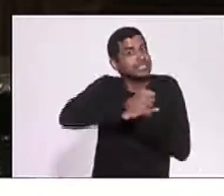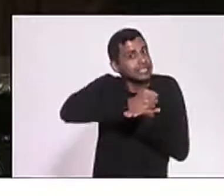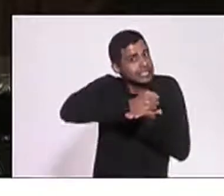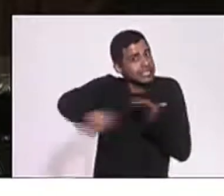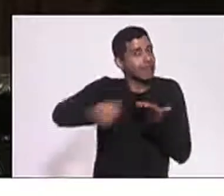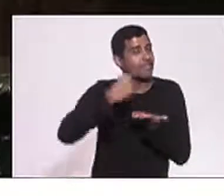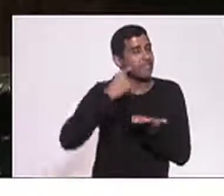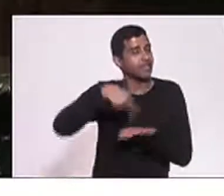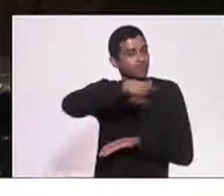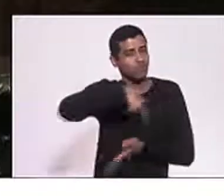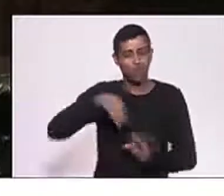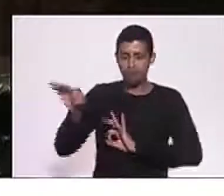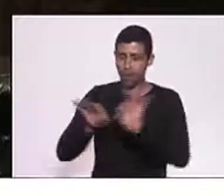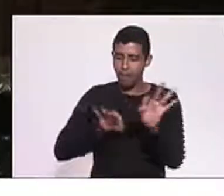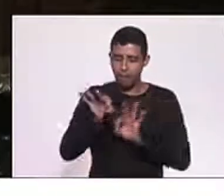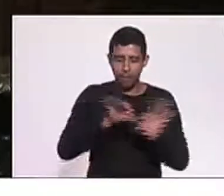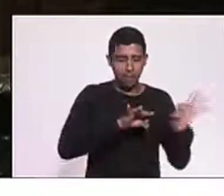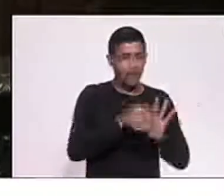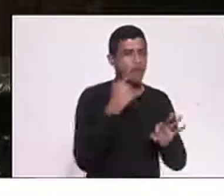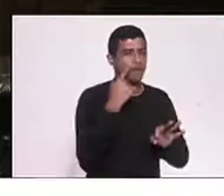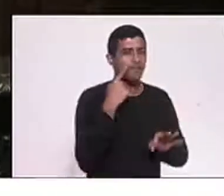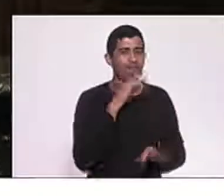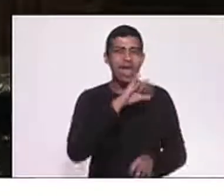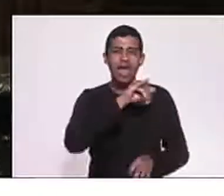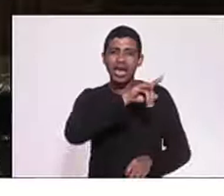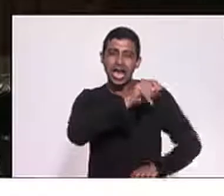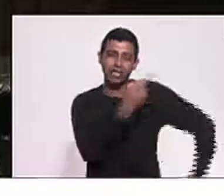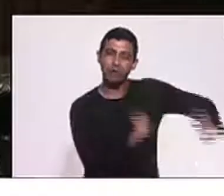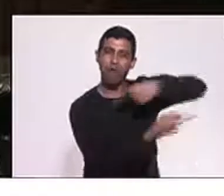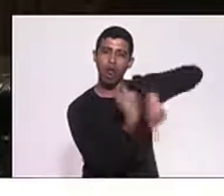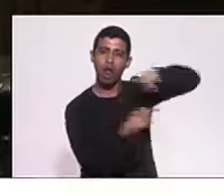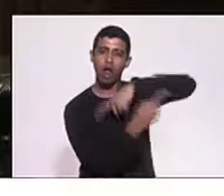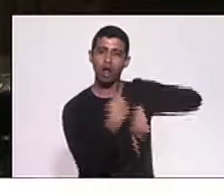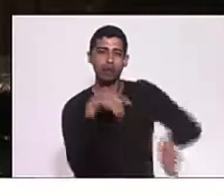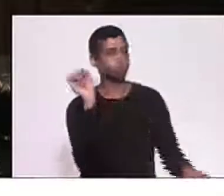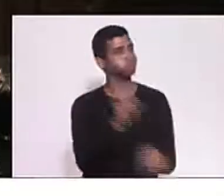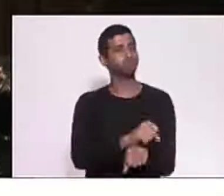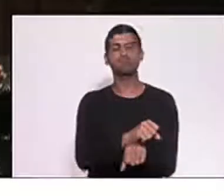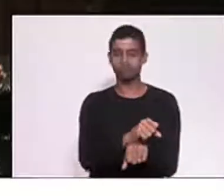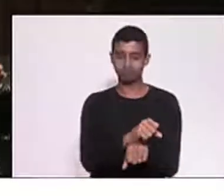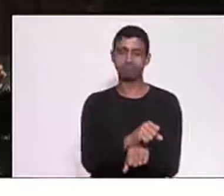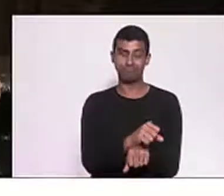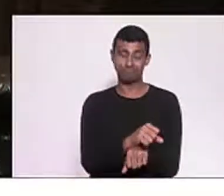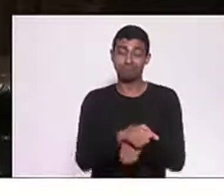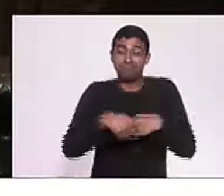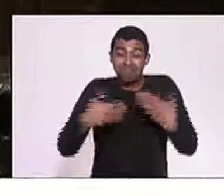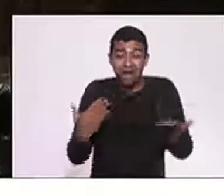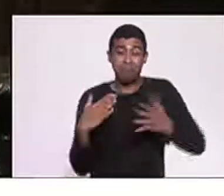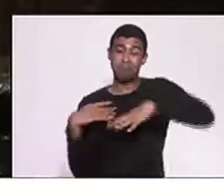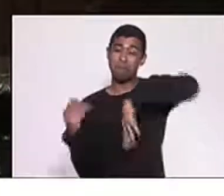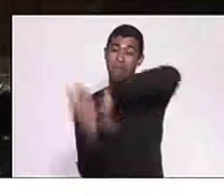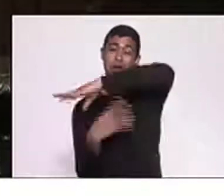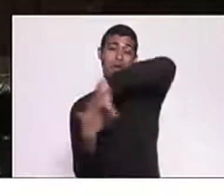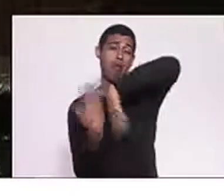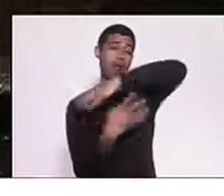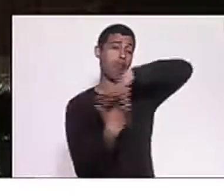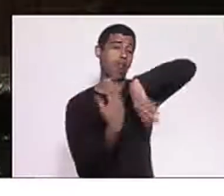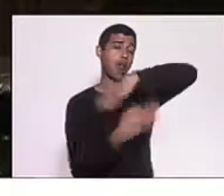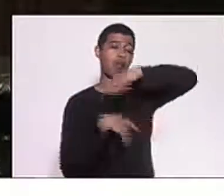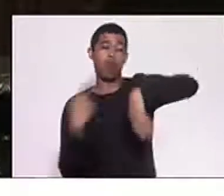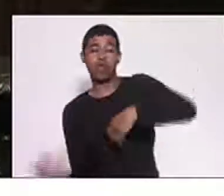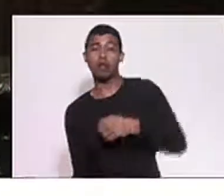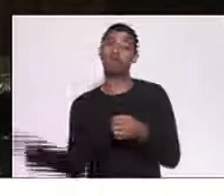o planejamento do fluxo de caixa e a desordem voltará